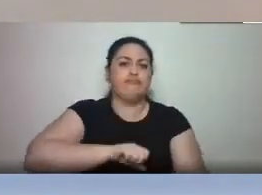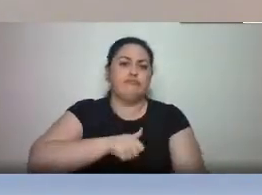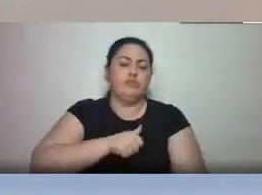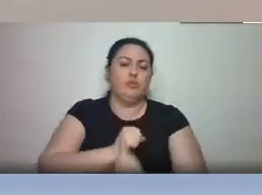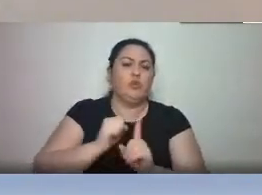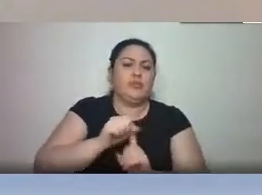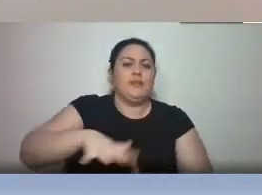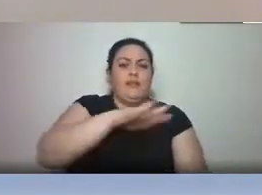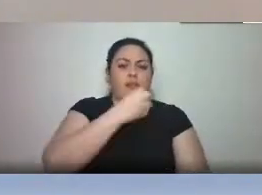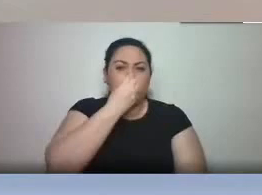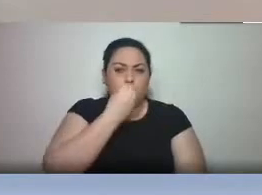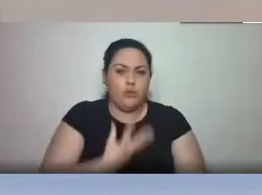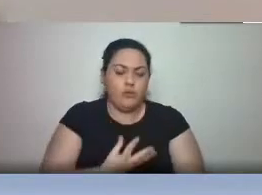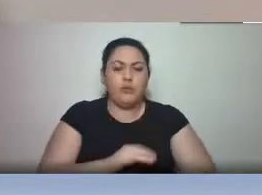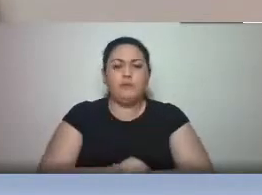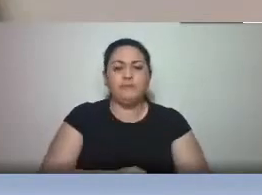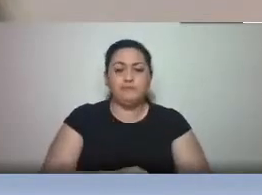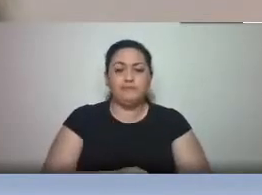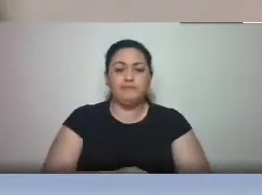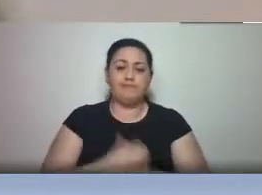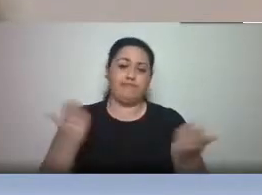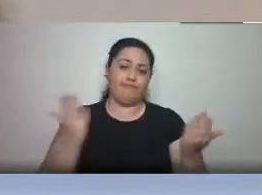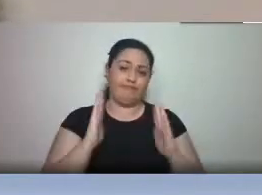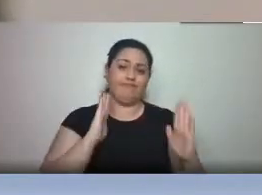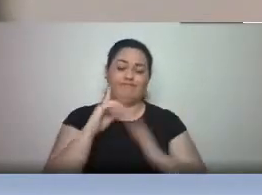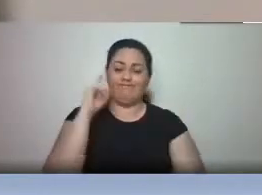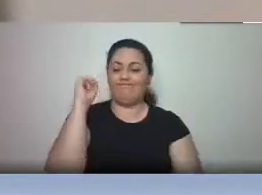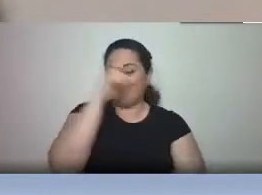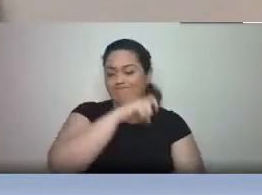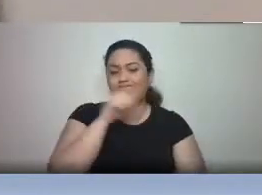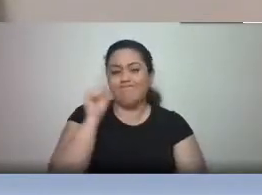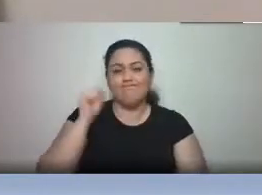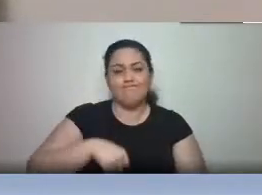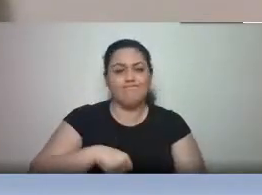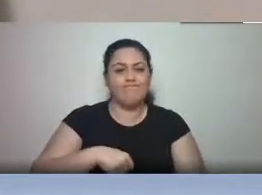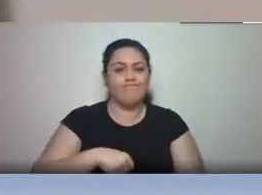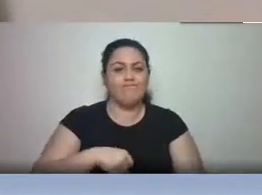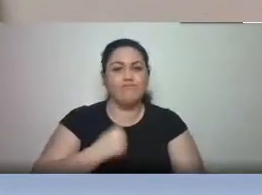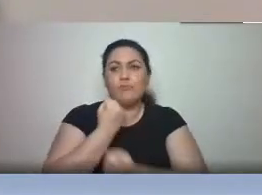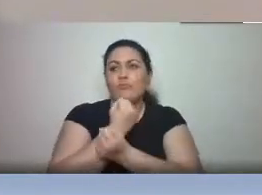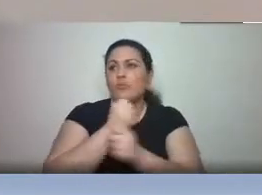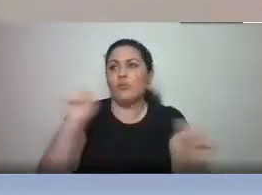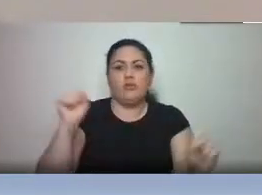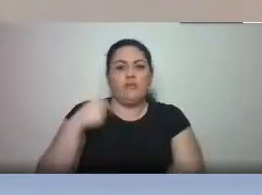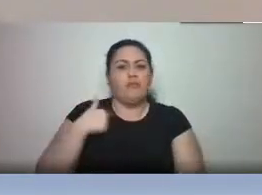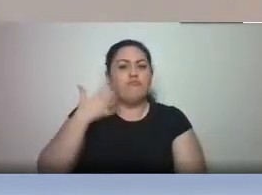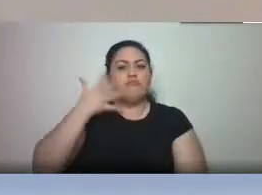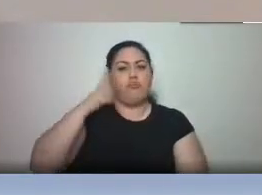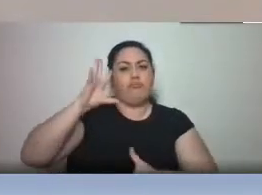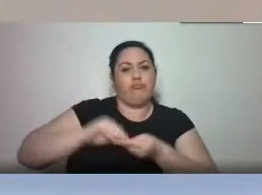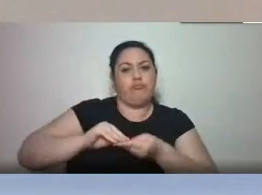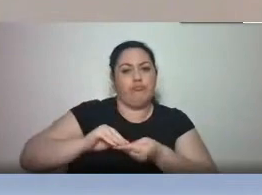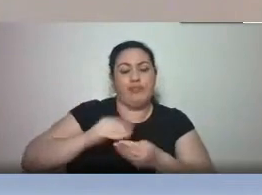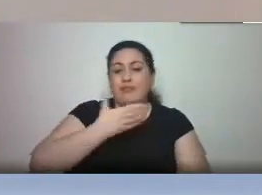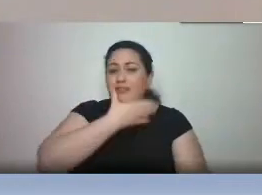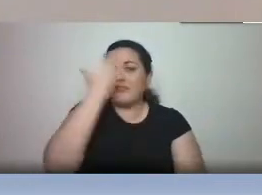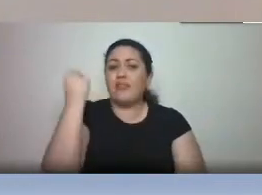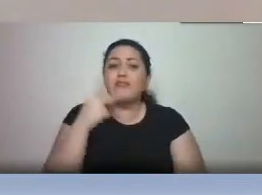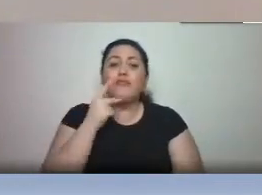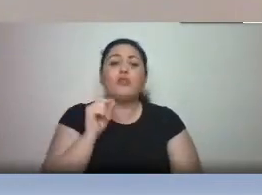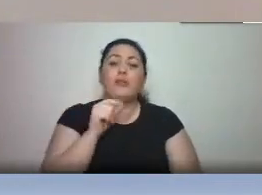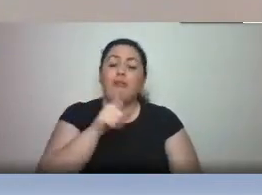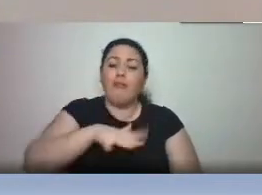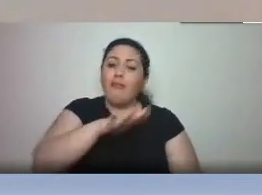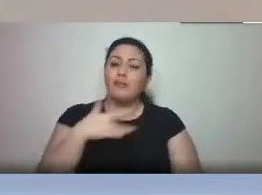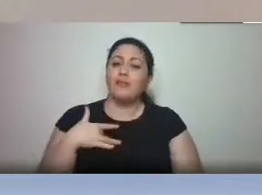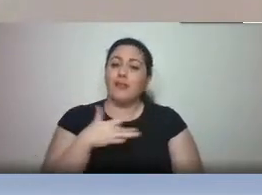Vivemos tempos difíceis de exceção e é impossível fazer essa breve fala e não mencionar a situação sanitária tão delicada que